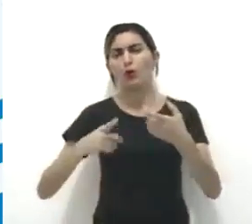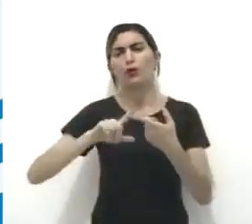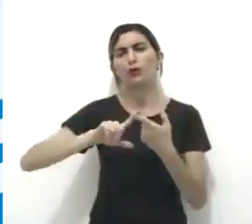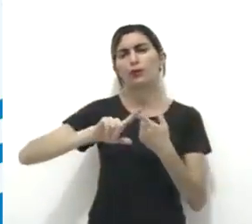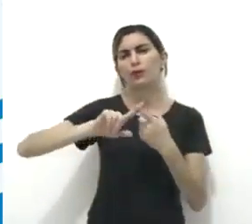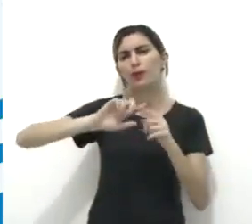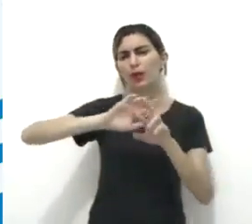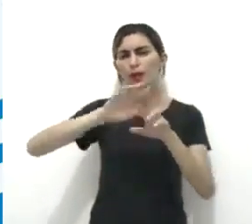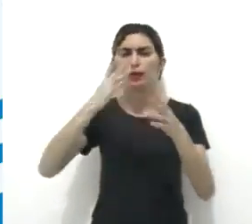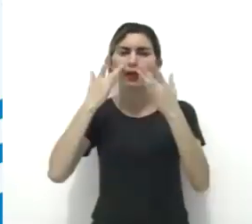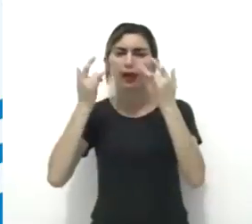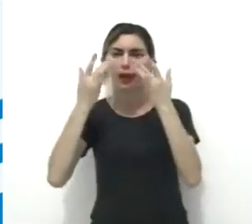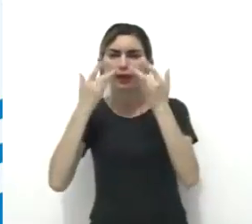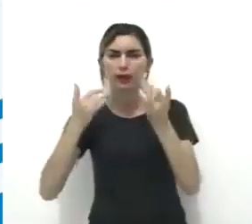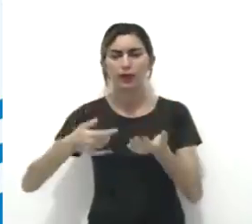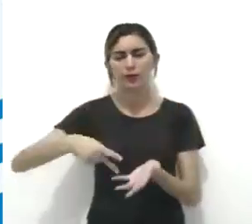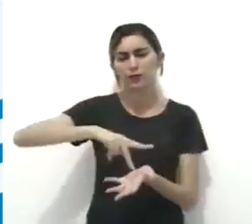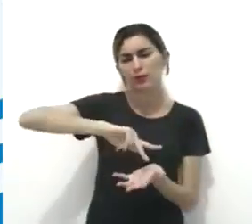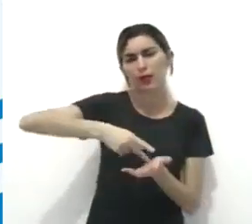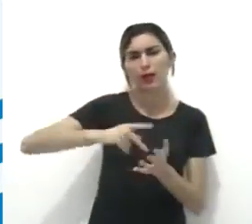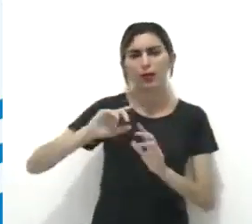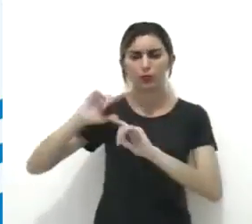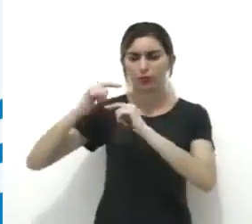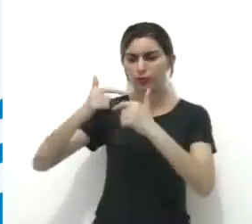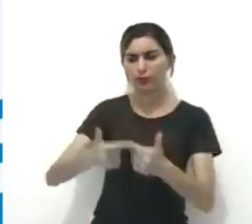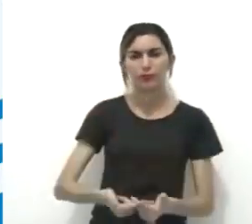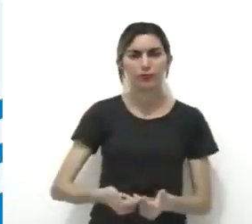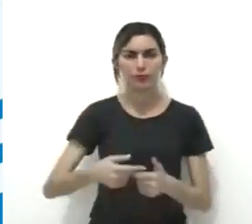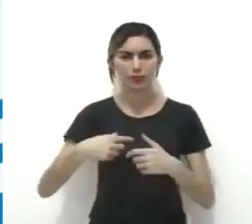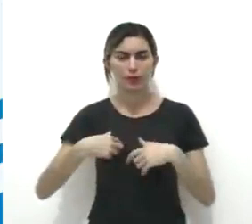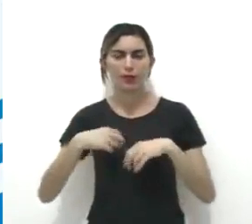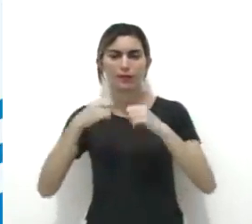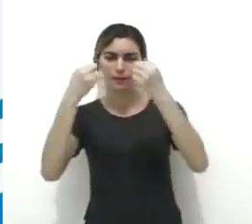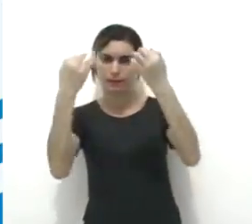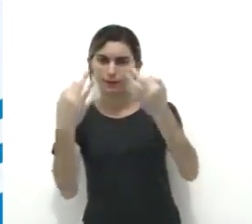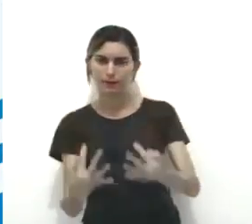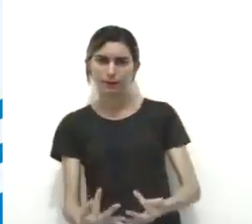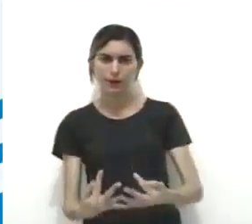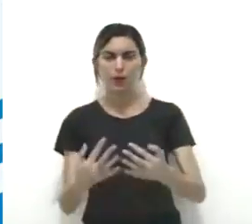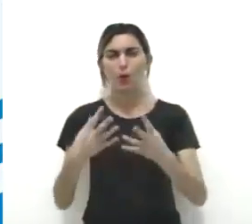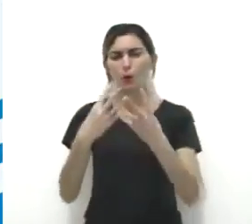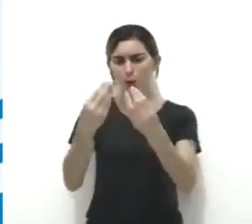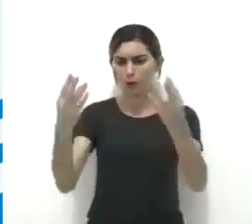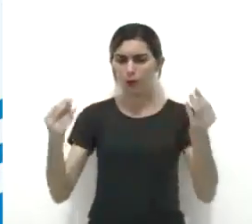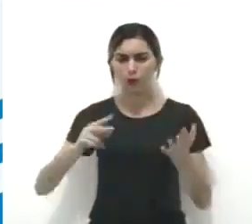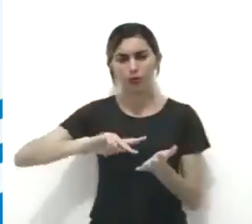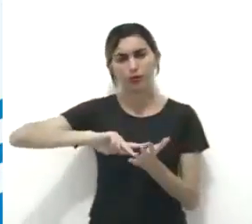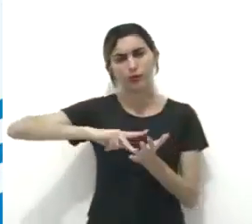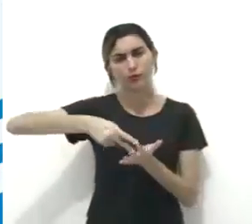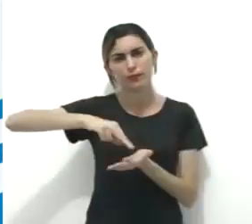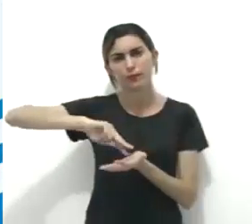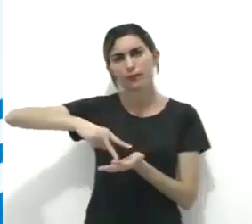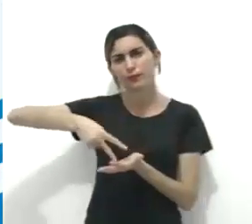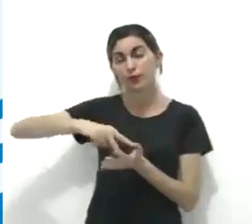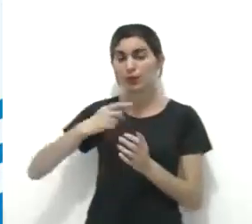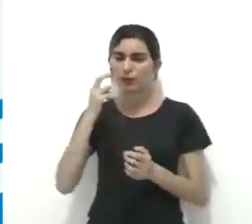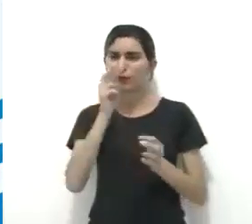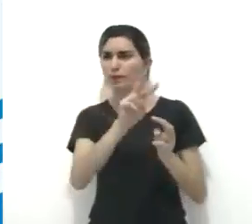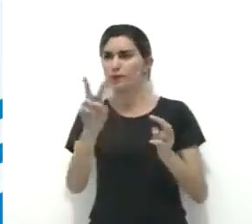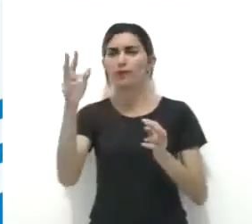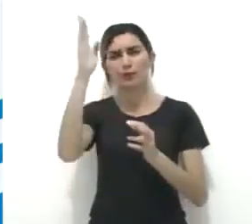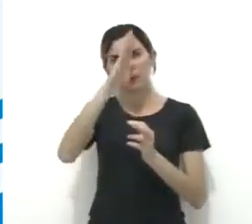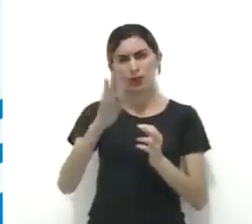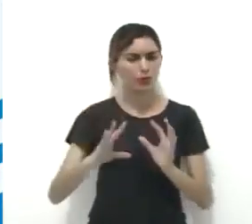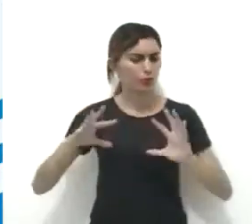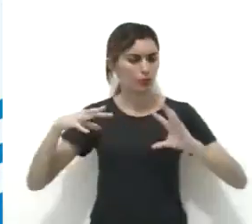salão, danças teatrais e danças contemporâneas. Destacando que muitas dessas danças são vivenciadas no Brasil